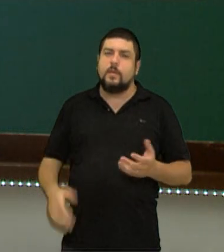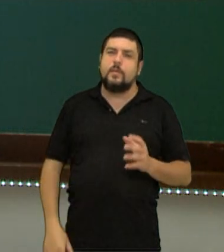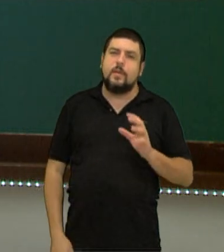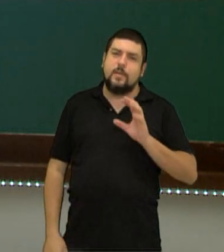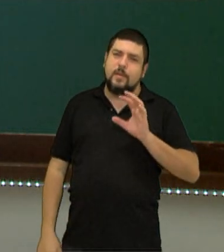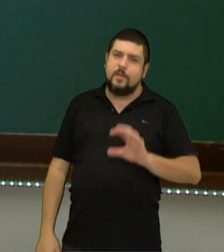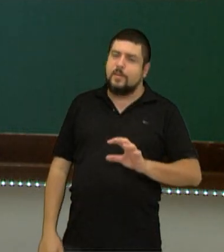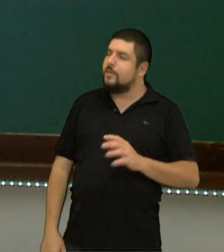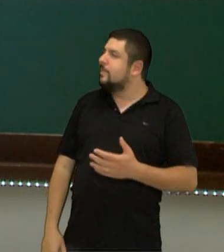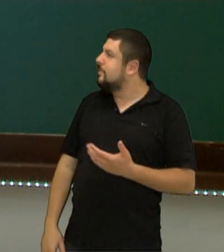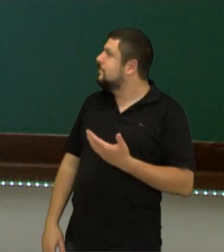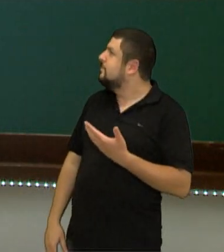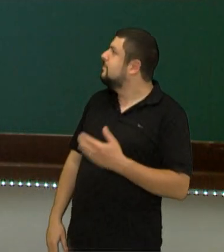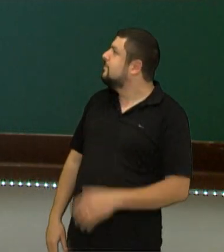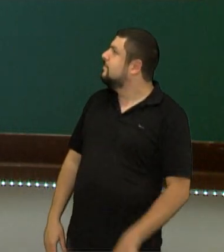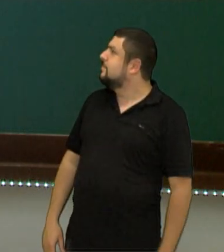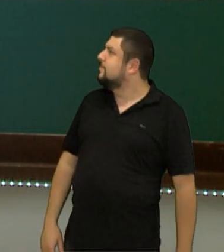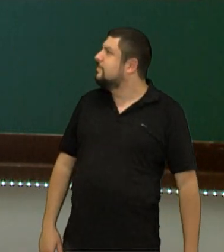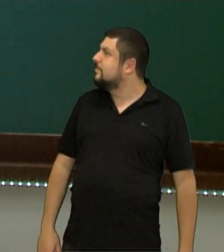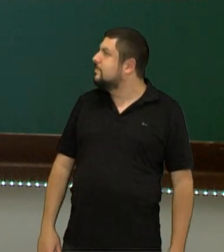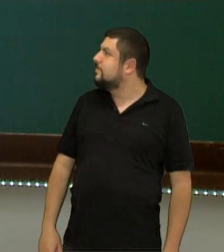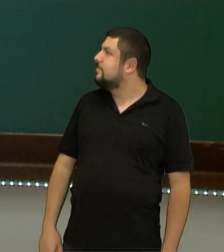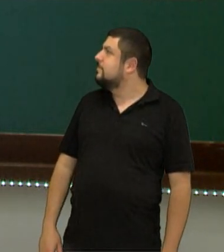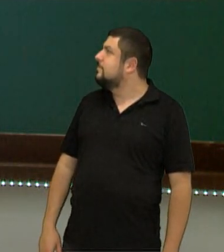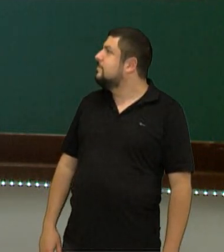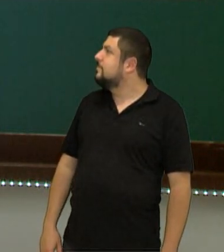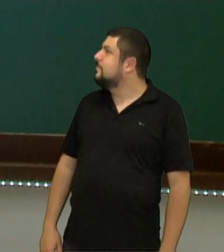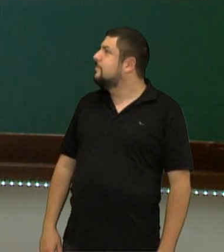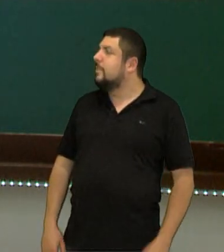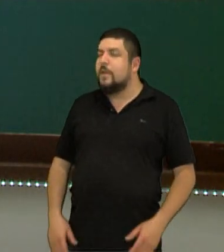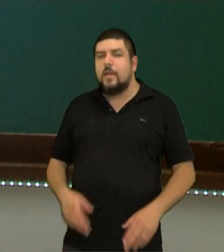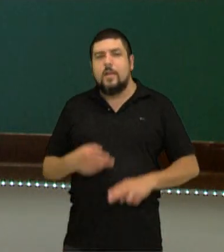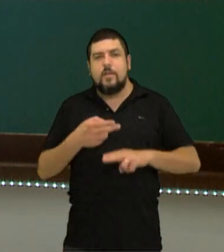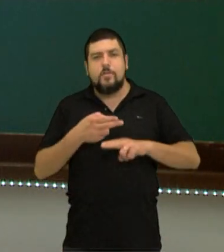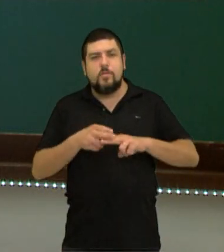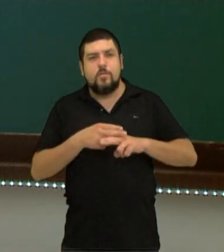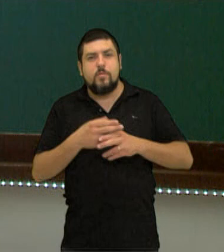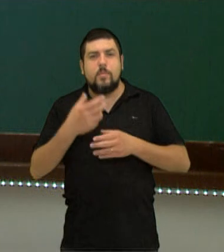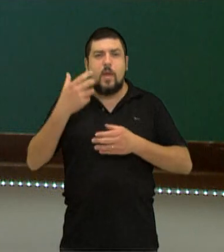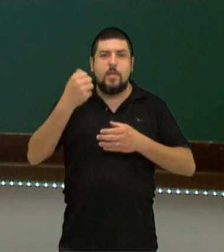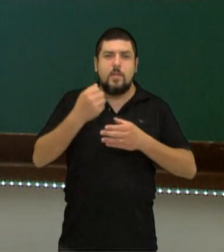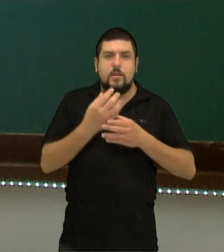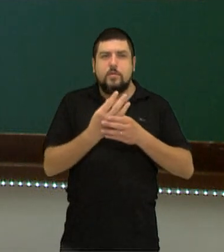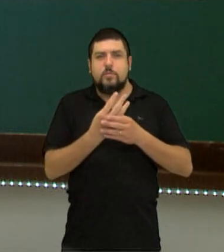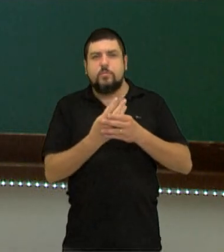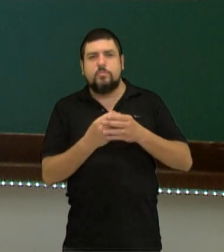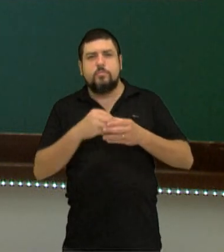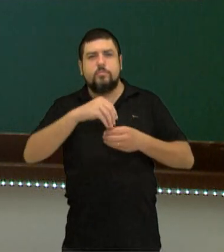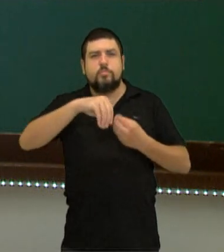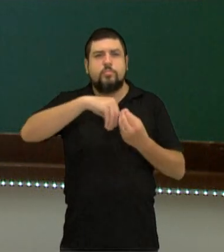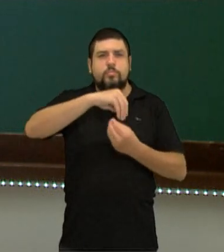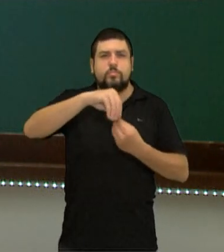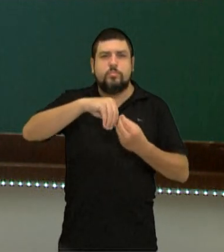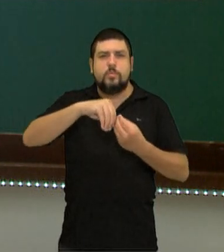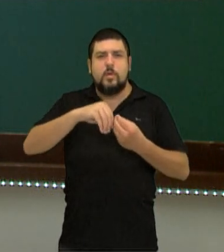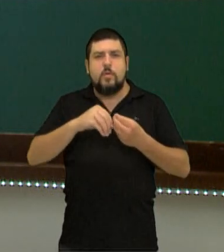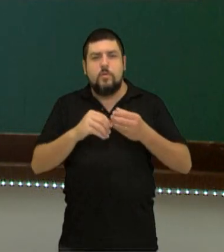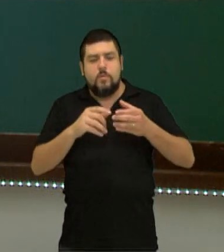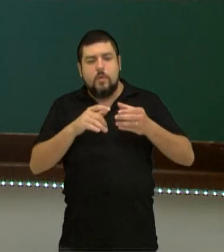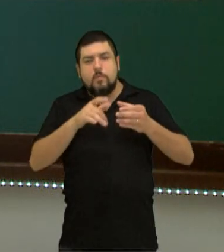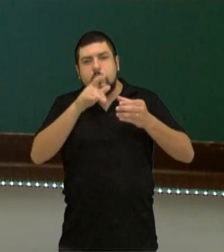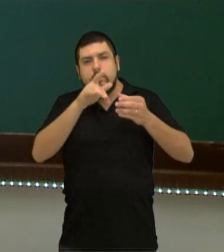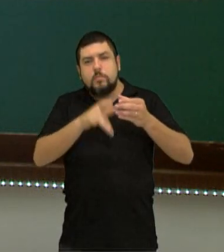tinha que ficar essa mistura. Leite com achocolatado dissolvido, que vai preencher o copo. No fundo, o